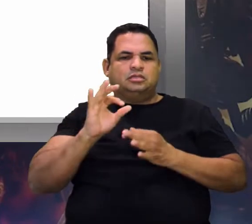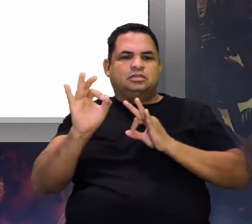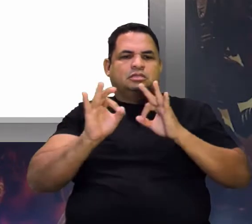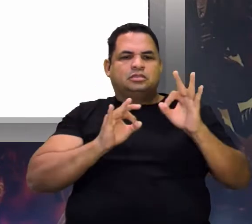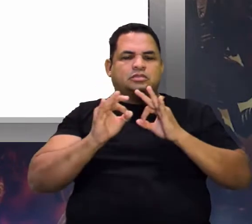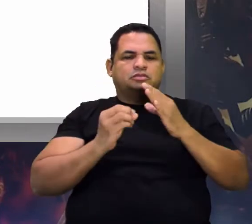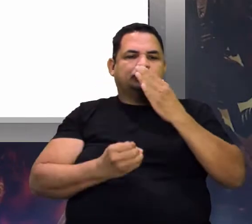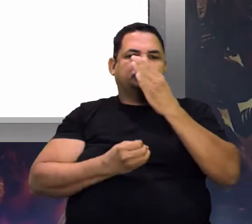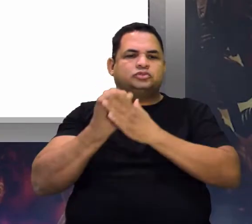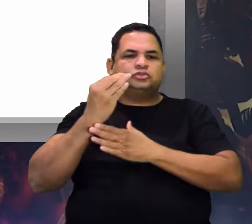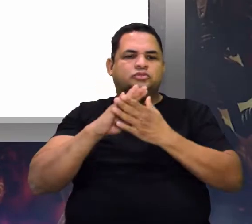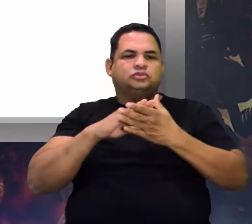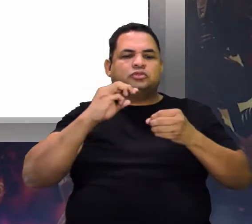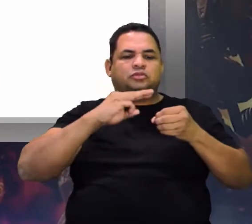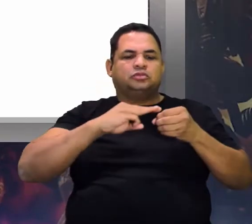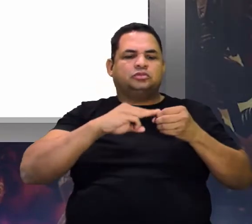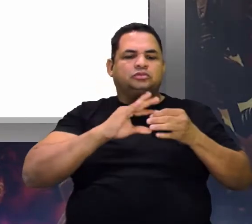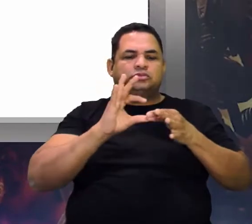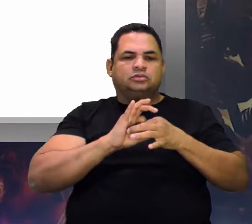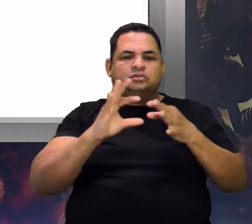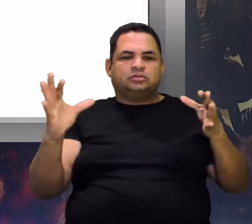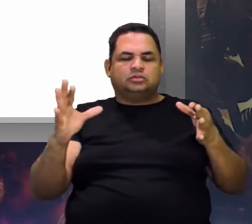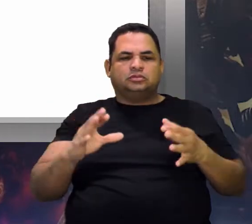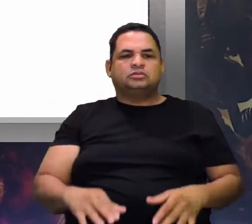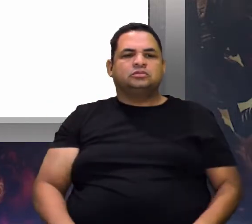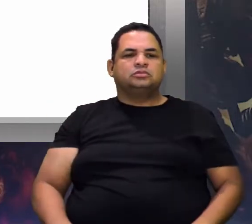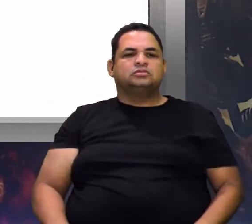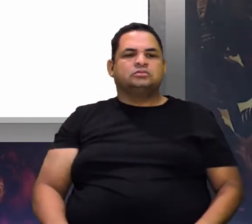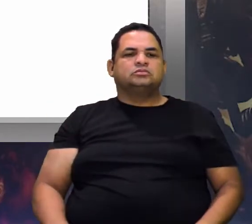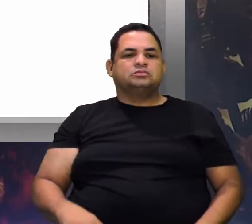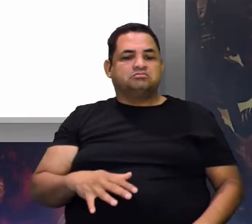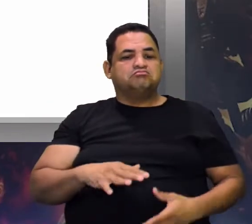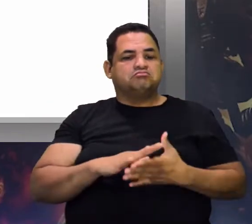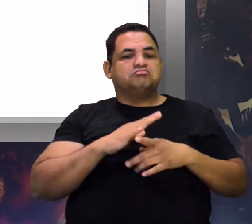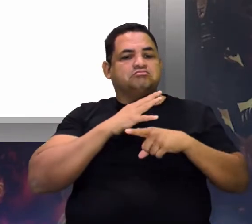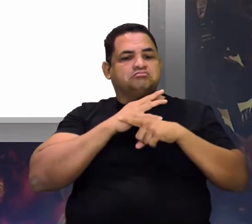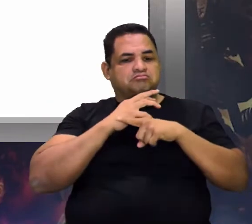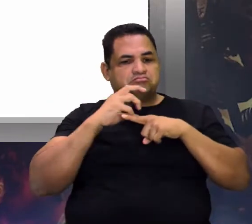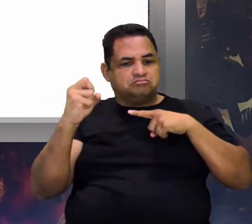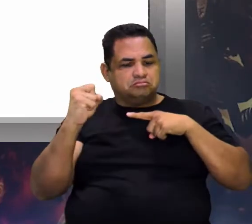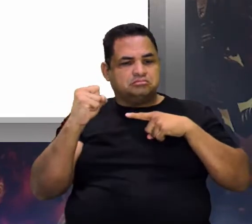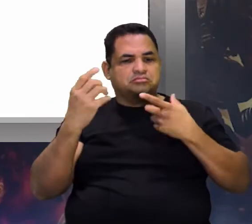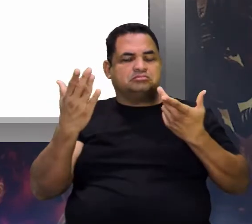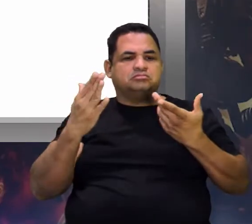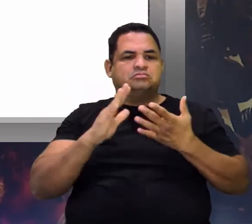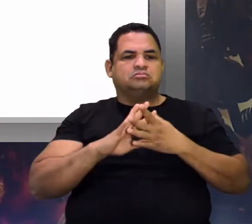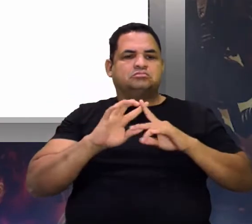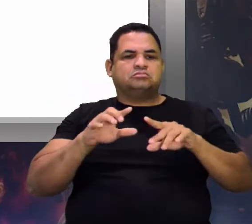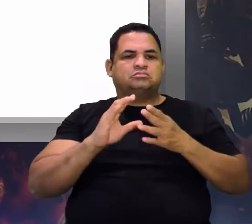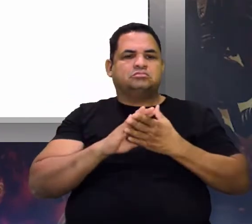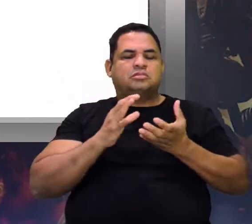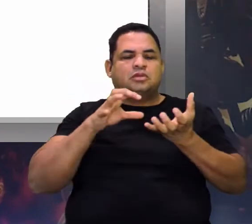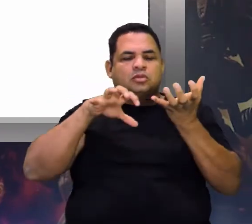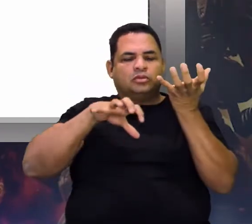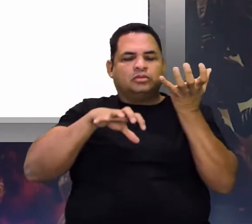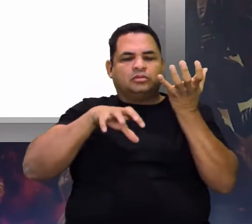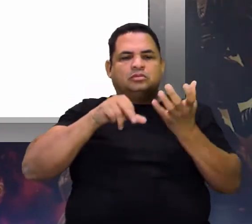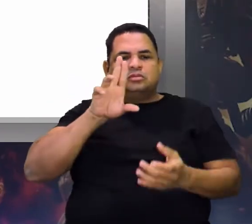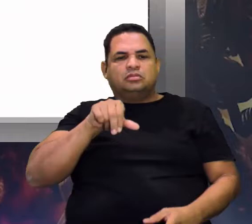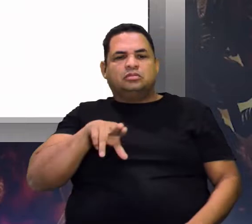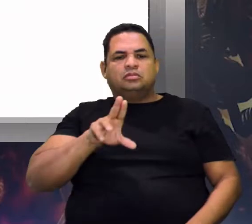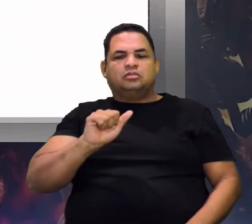formaria um município independente ou não. E a Ponta do Abunã ganhou como município independente. Só que o Congresso Nacional